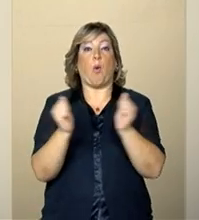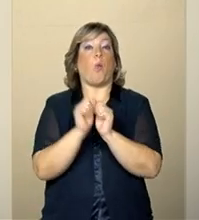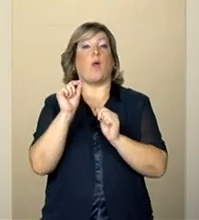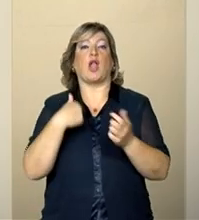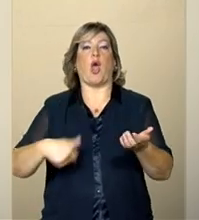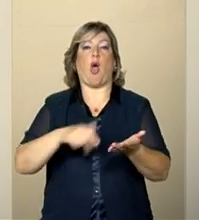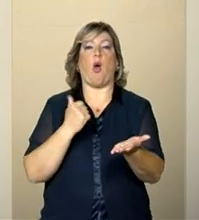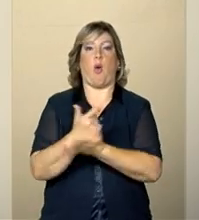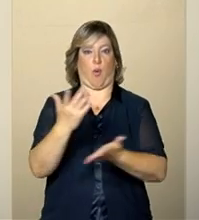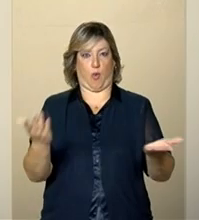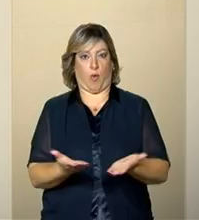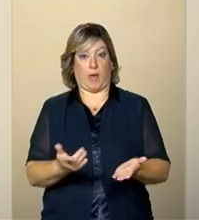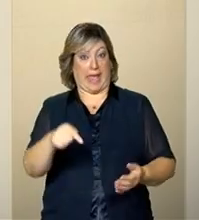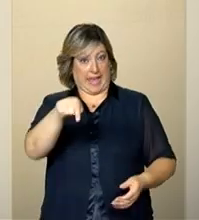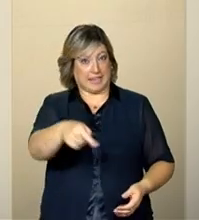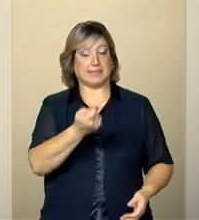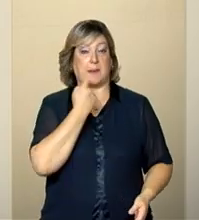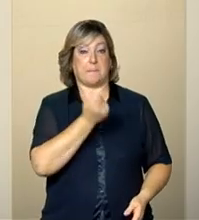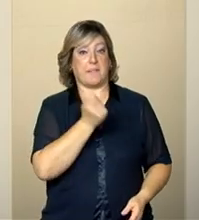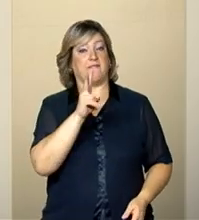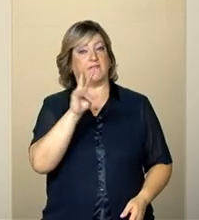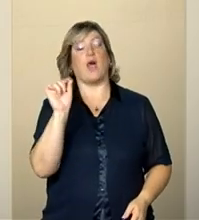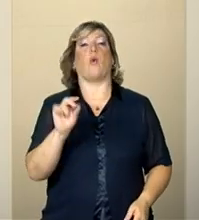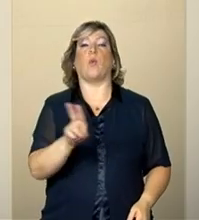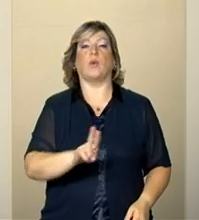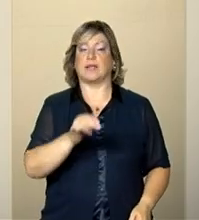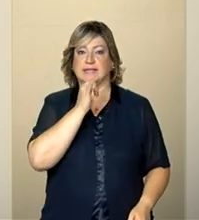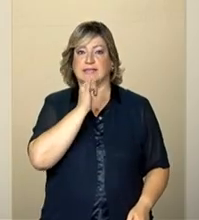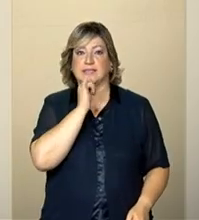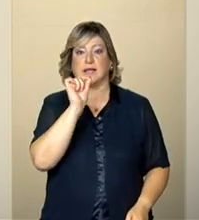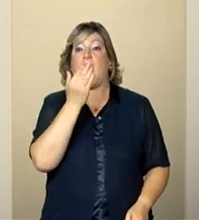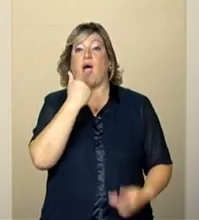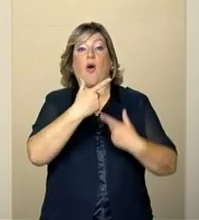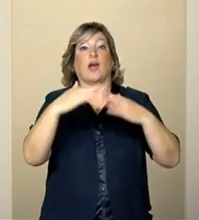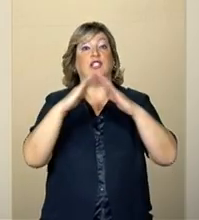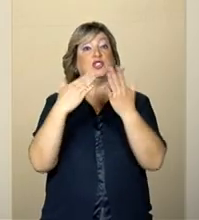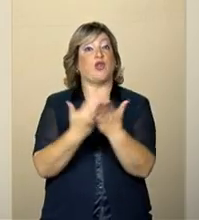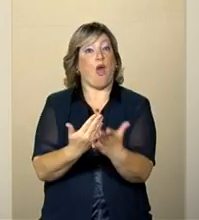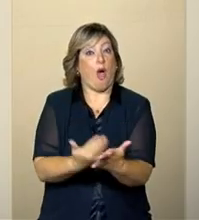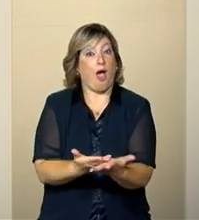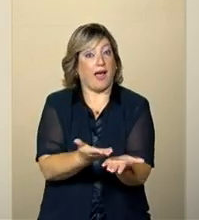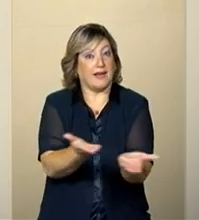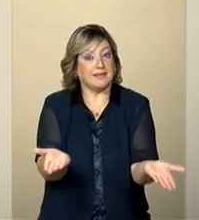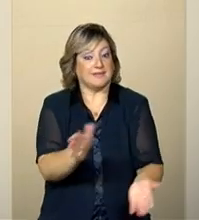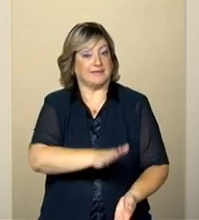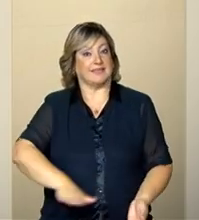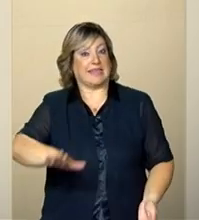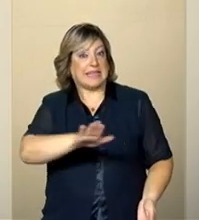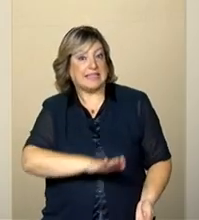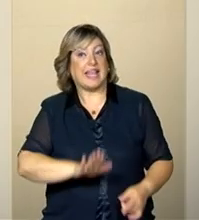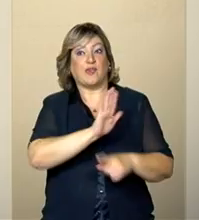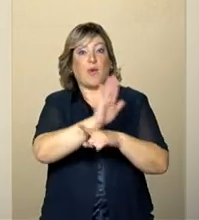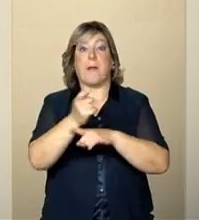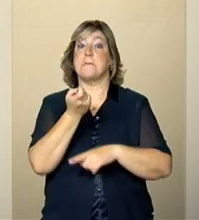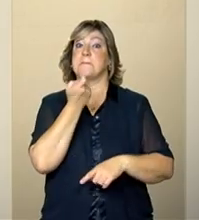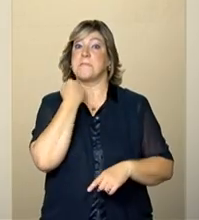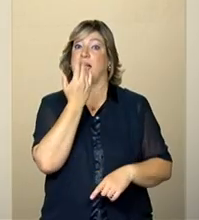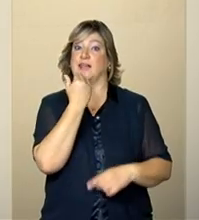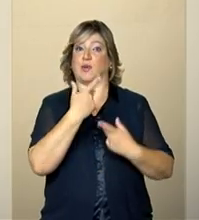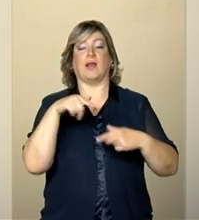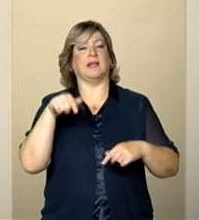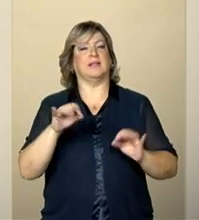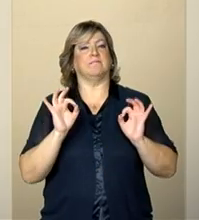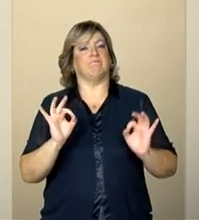hoje esse peixe vai ser usado por exemplo na merenda escolar vamos levar para as nossas crianças um